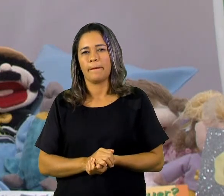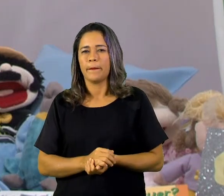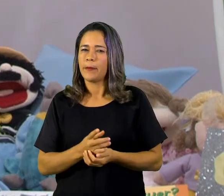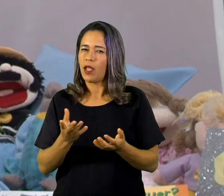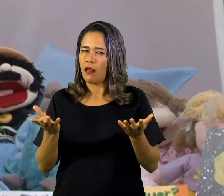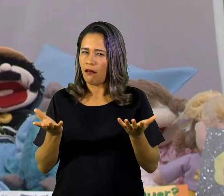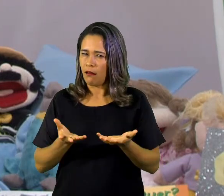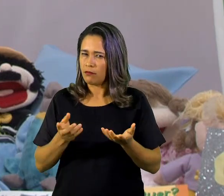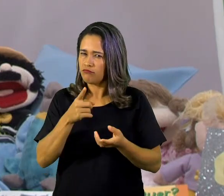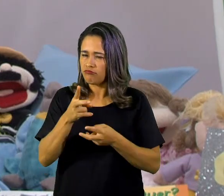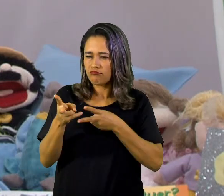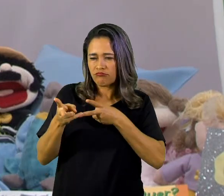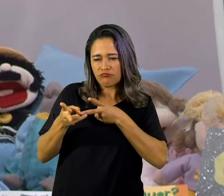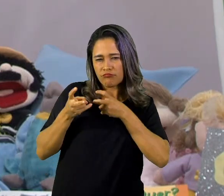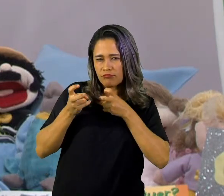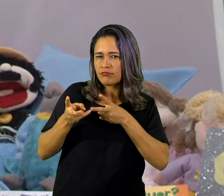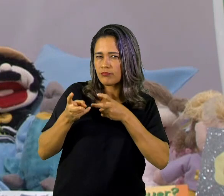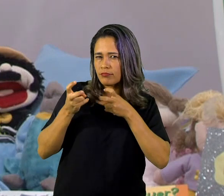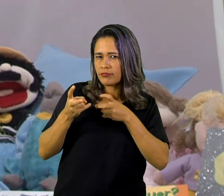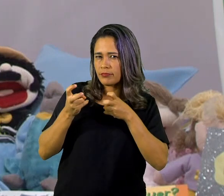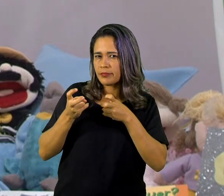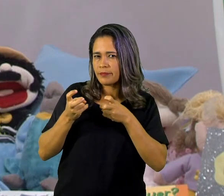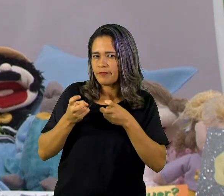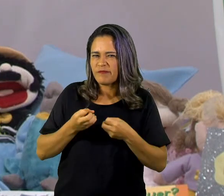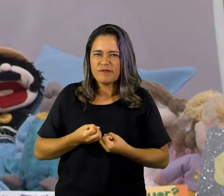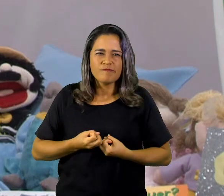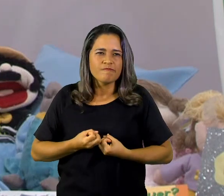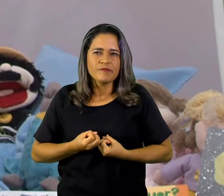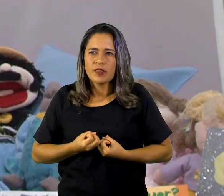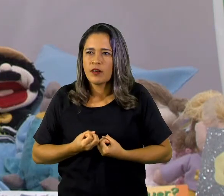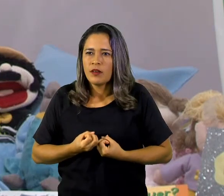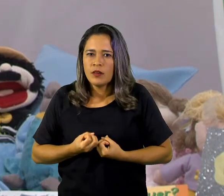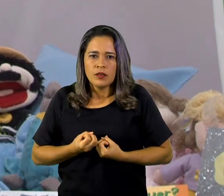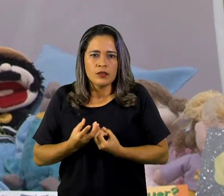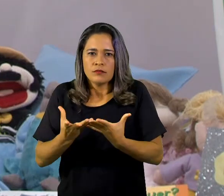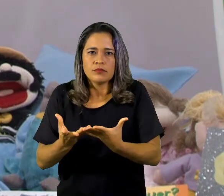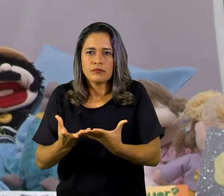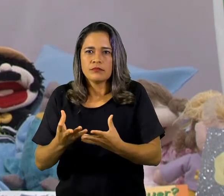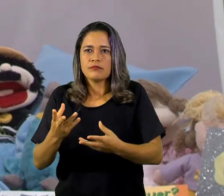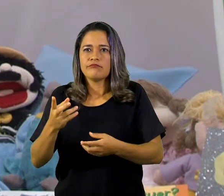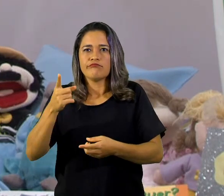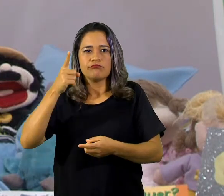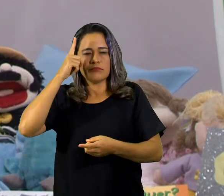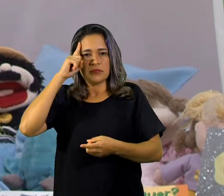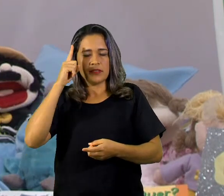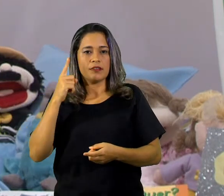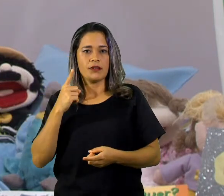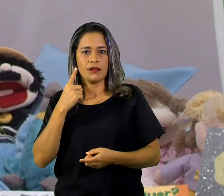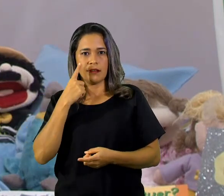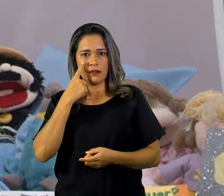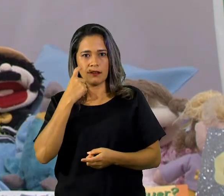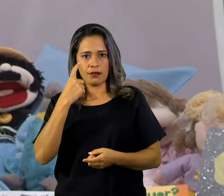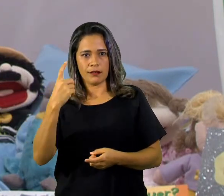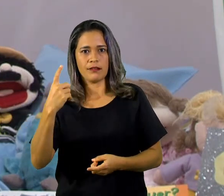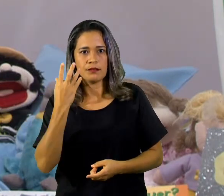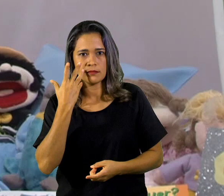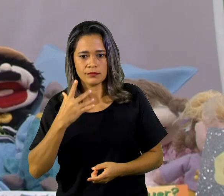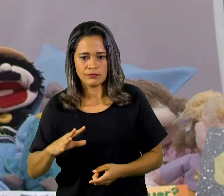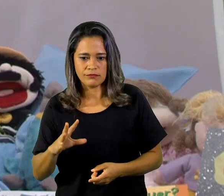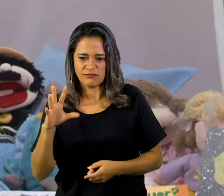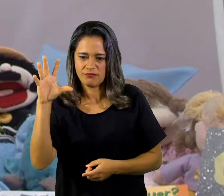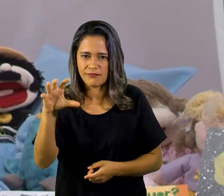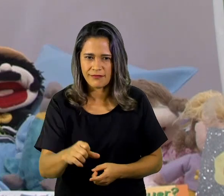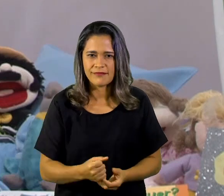que numa ação da rotina, a criança vai ter interesse em pegar o livro, em manipular,